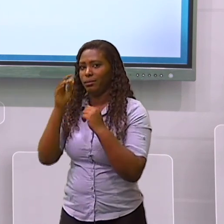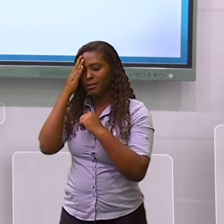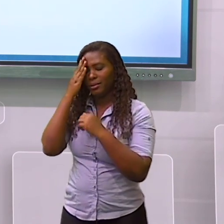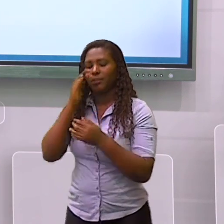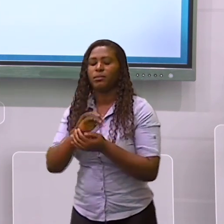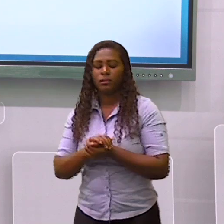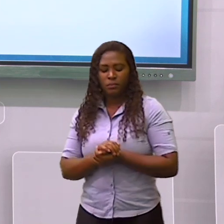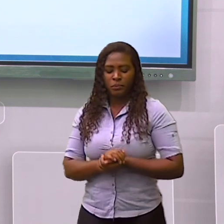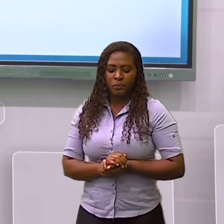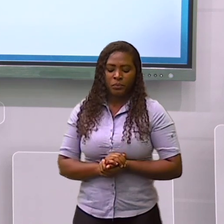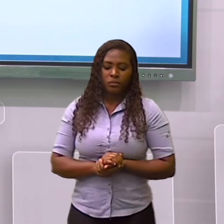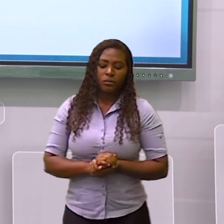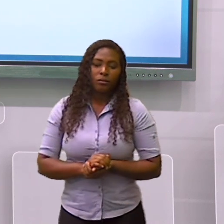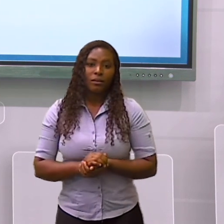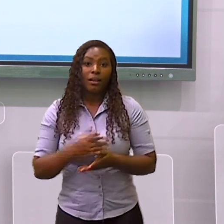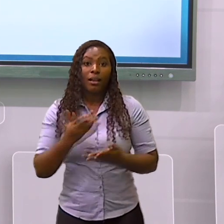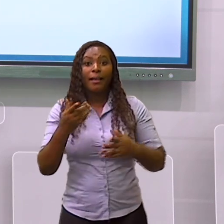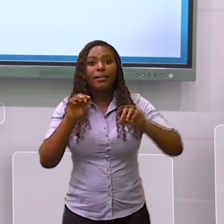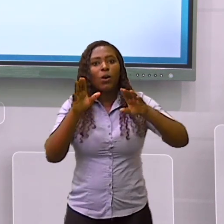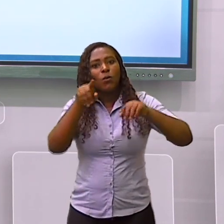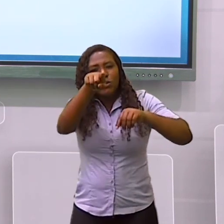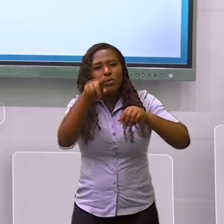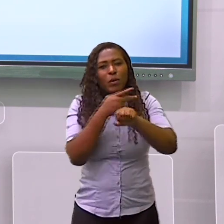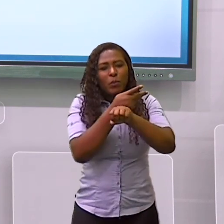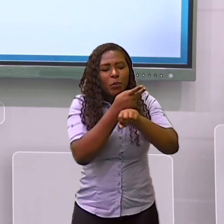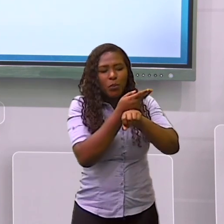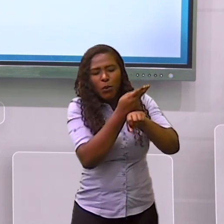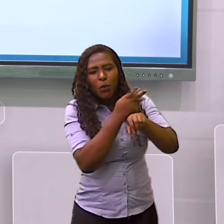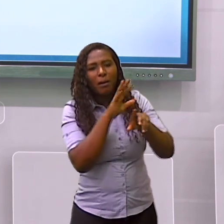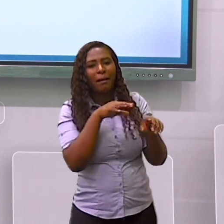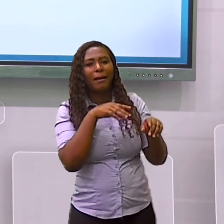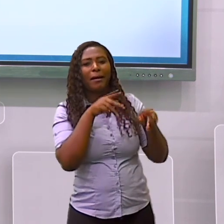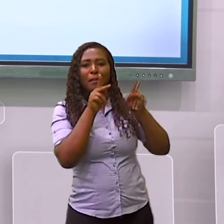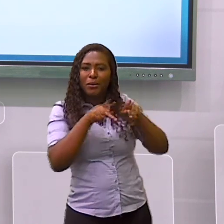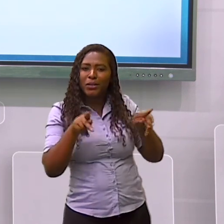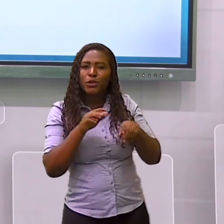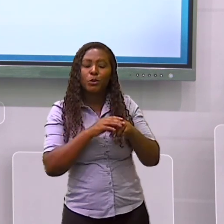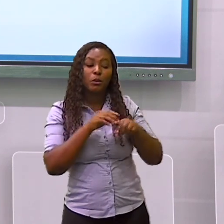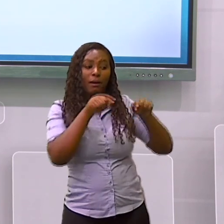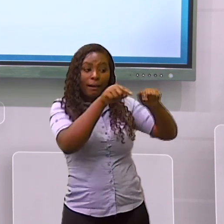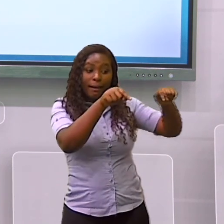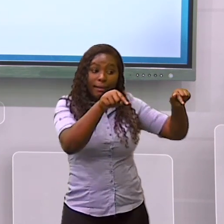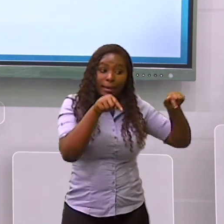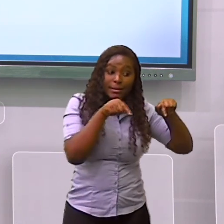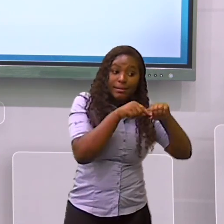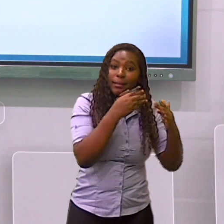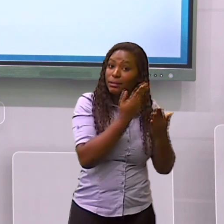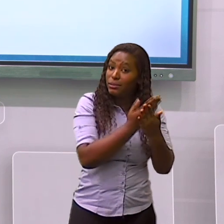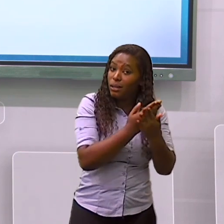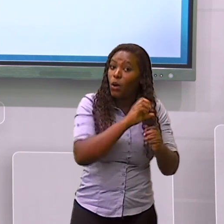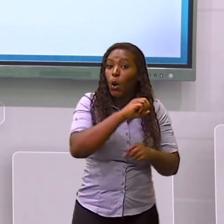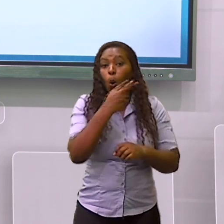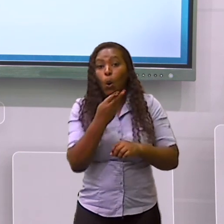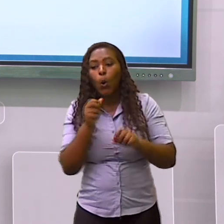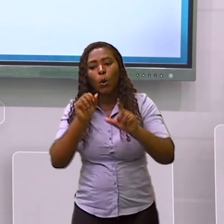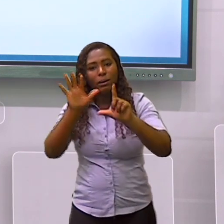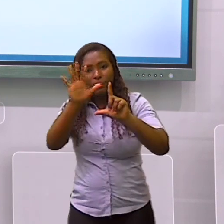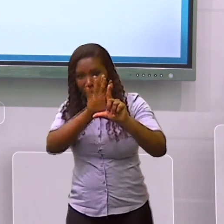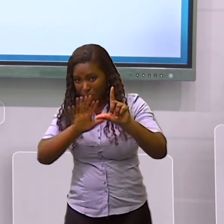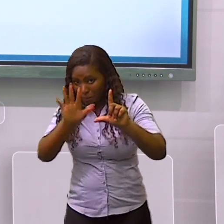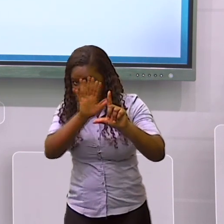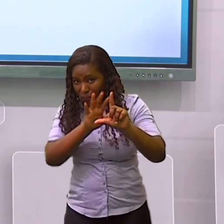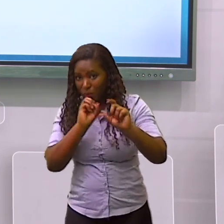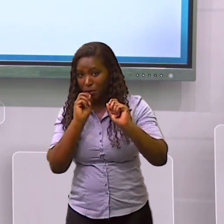frase, vai procurar a sua professora na sala ou na plataforma. Como que eu faço para chegar até a professora